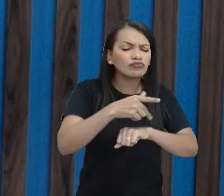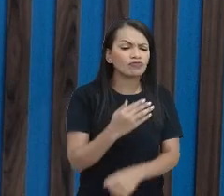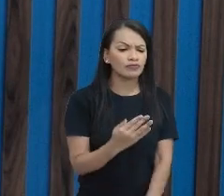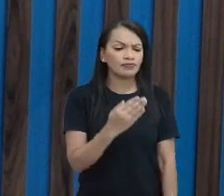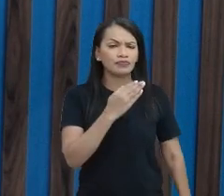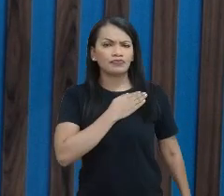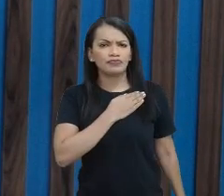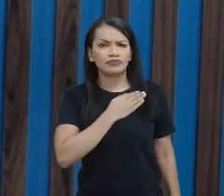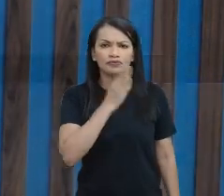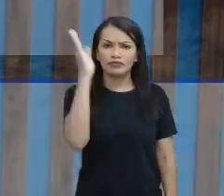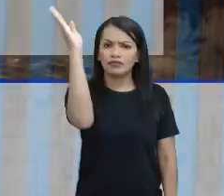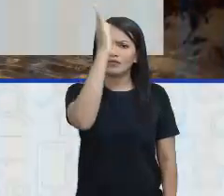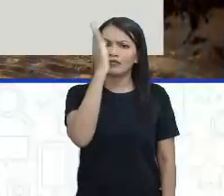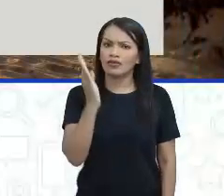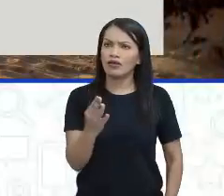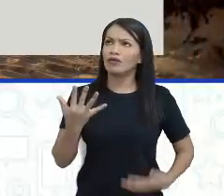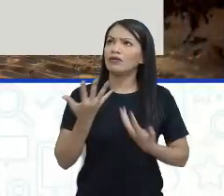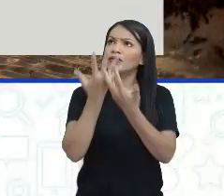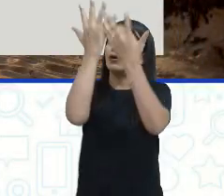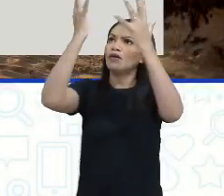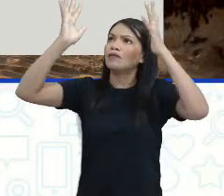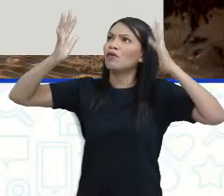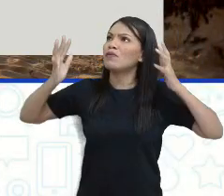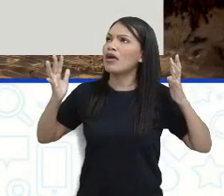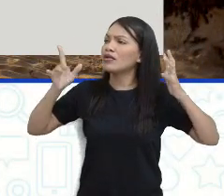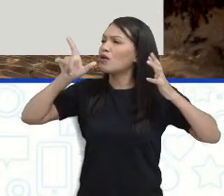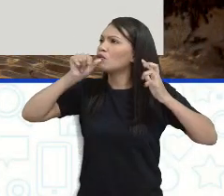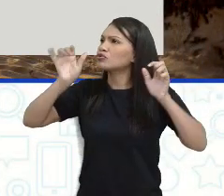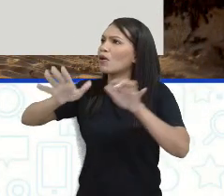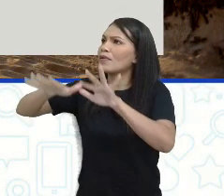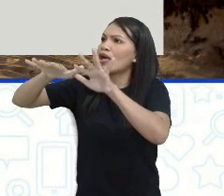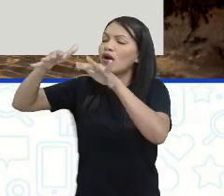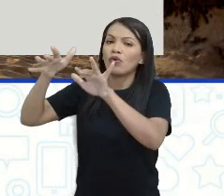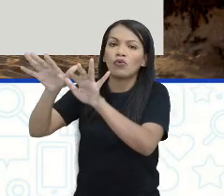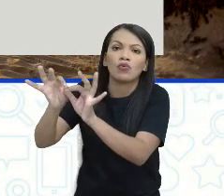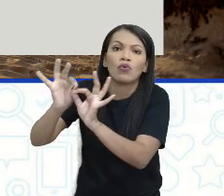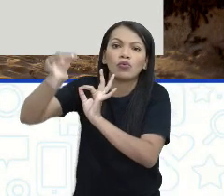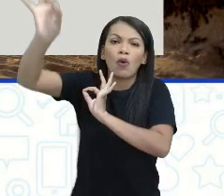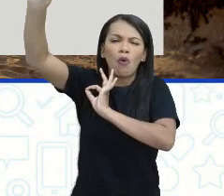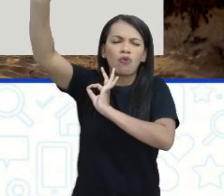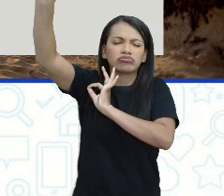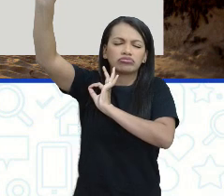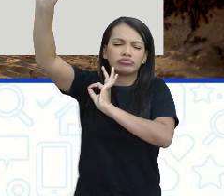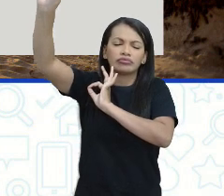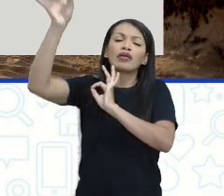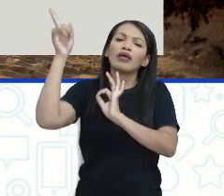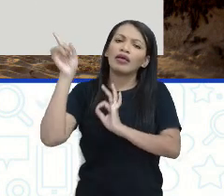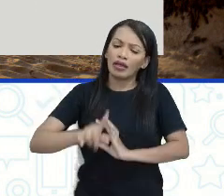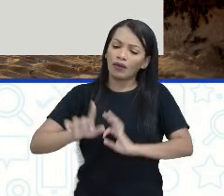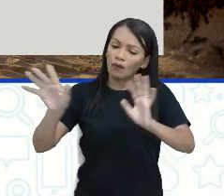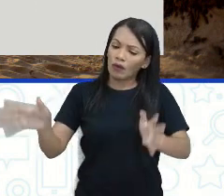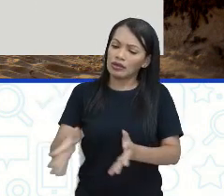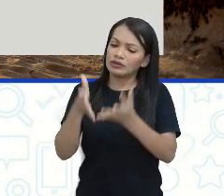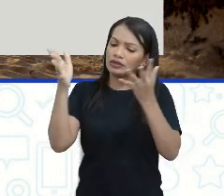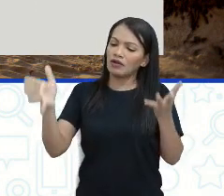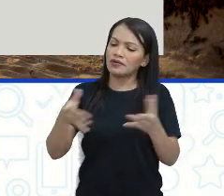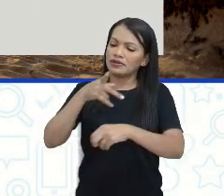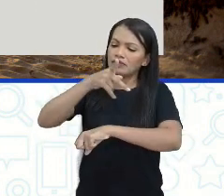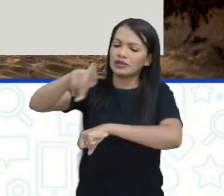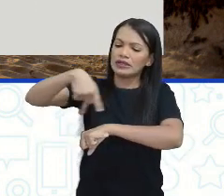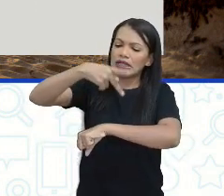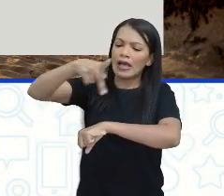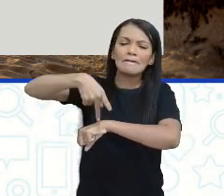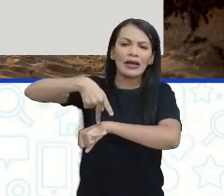a palmeira, o sabiá, o longe. Claro que ainda assim é uma exaltação da pátria